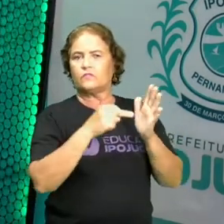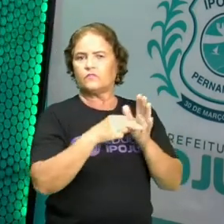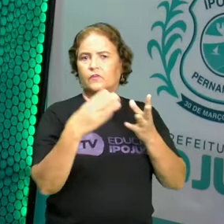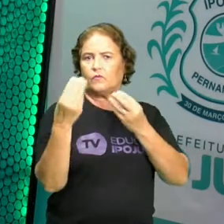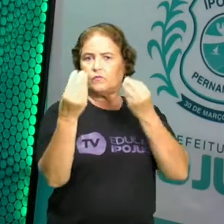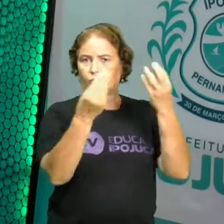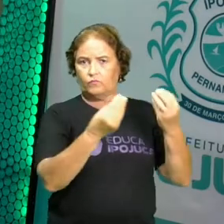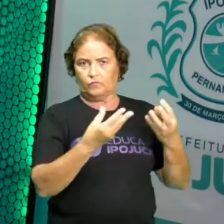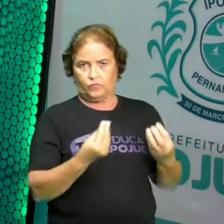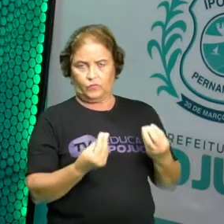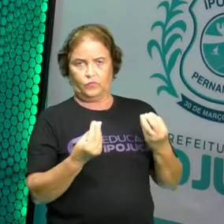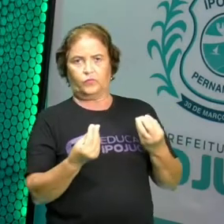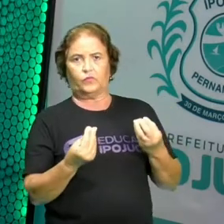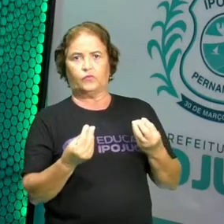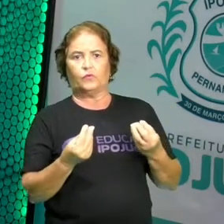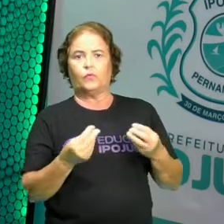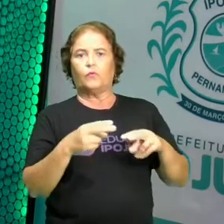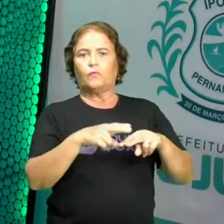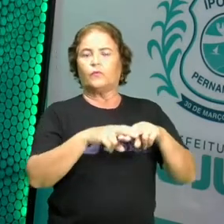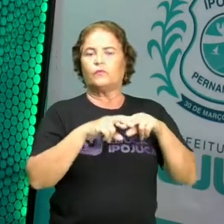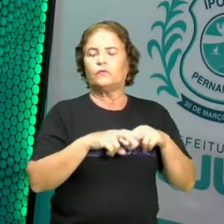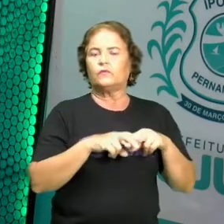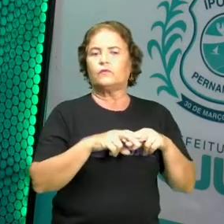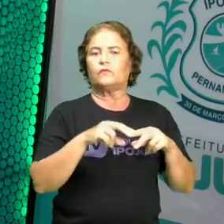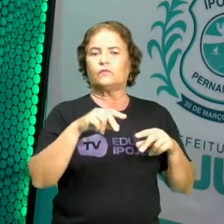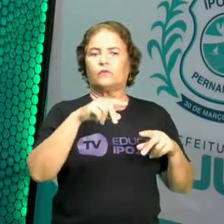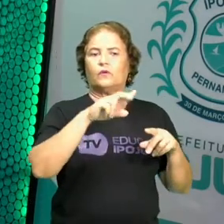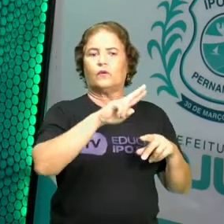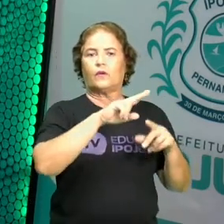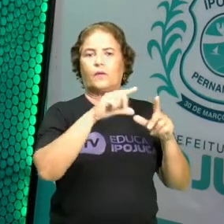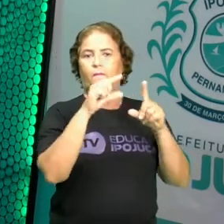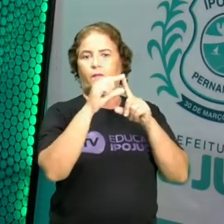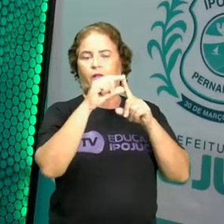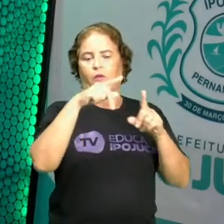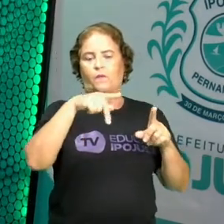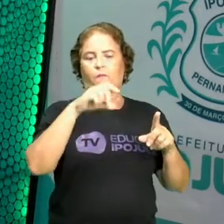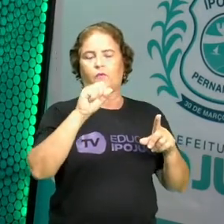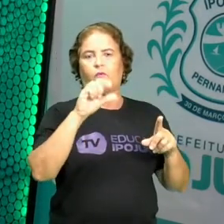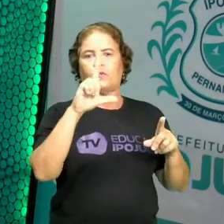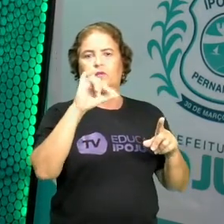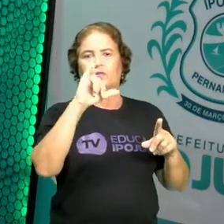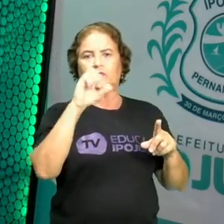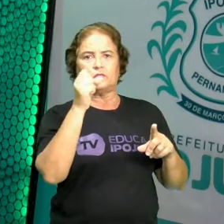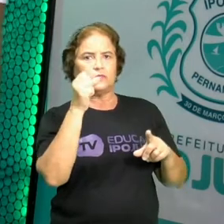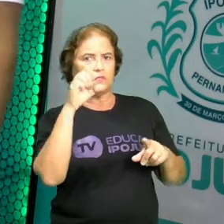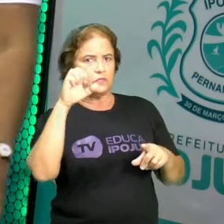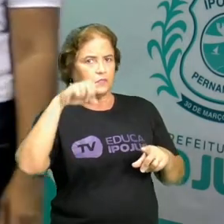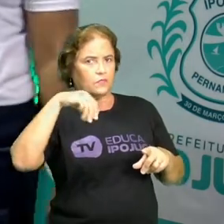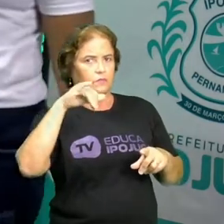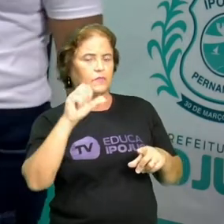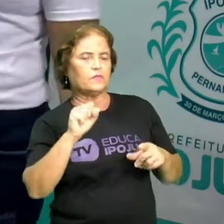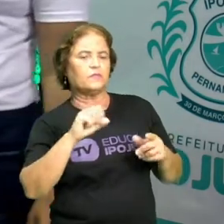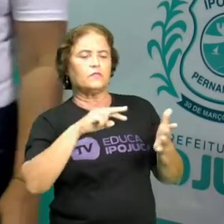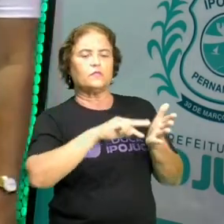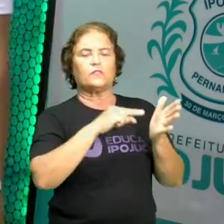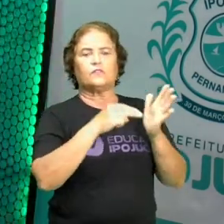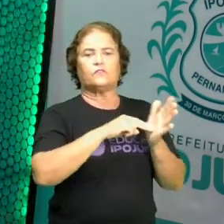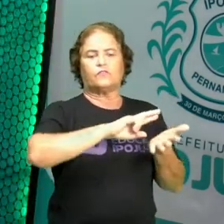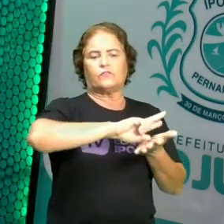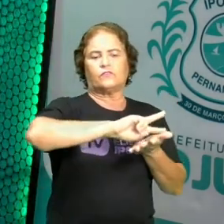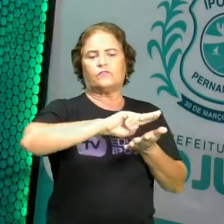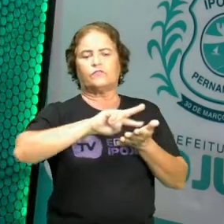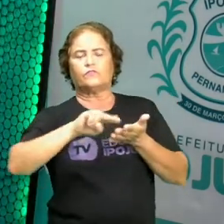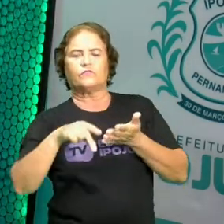polissemia são vários significados de uma palavra. Vamos ver alguns exemplos mais na frente? Aqui a gente está vendo o